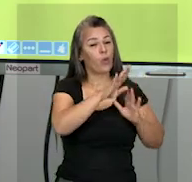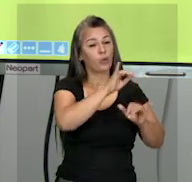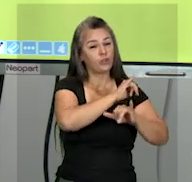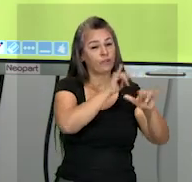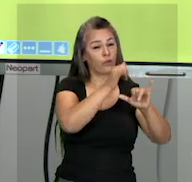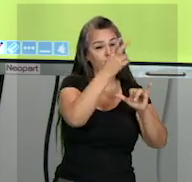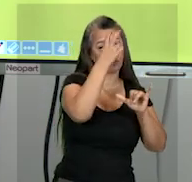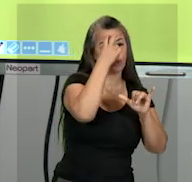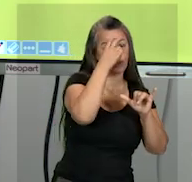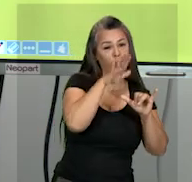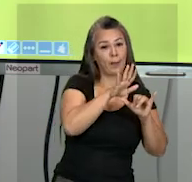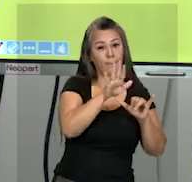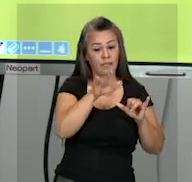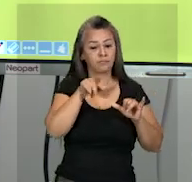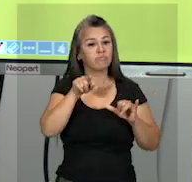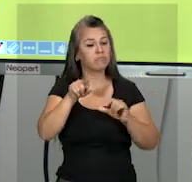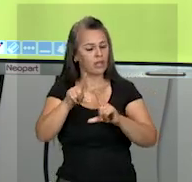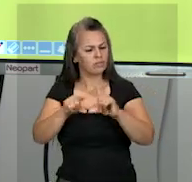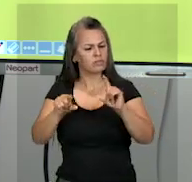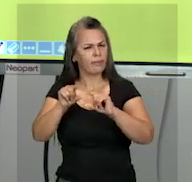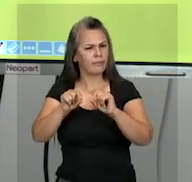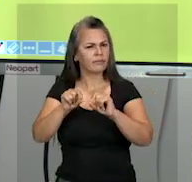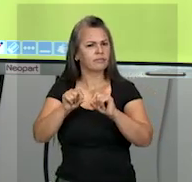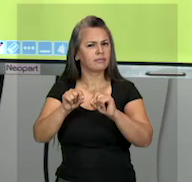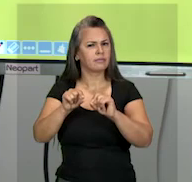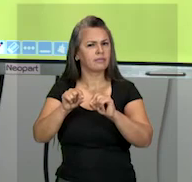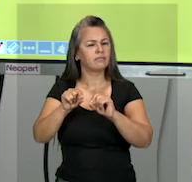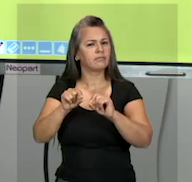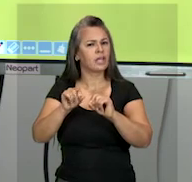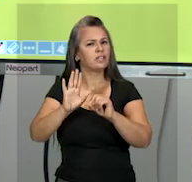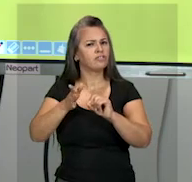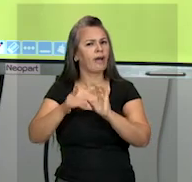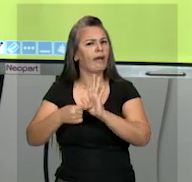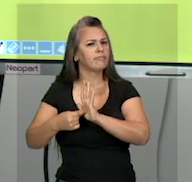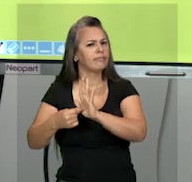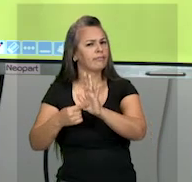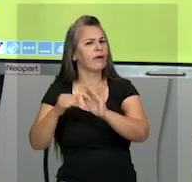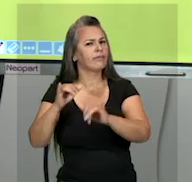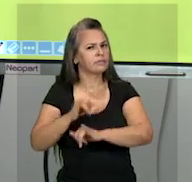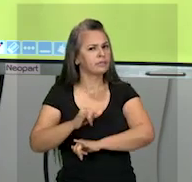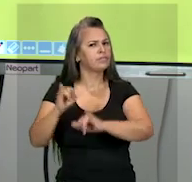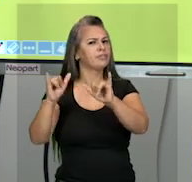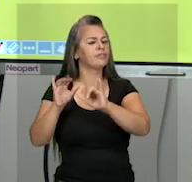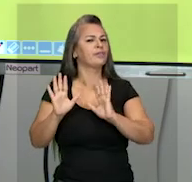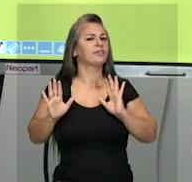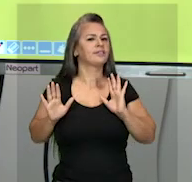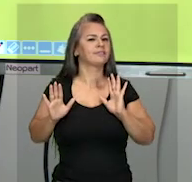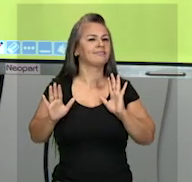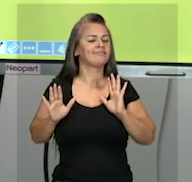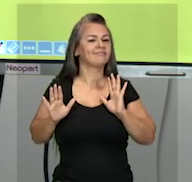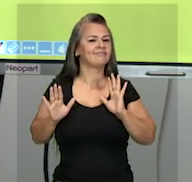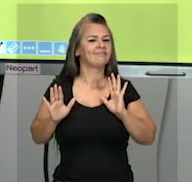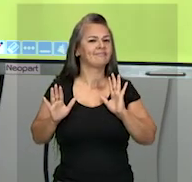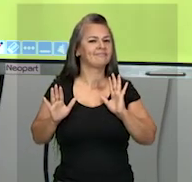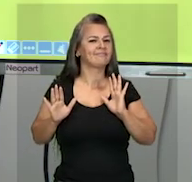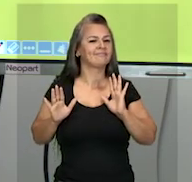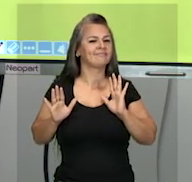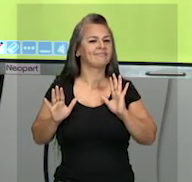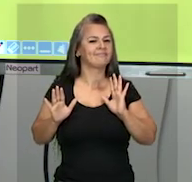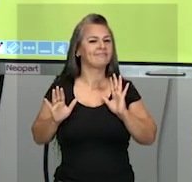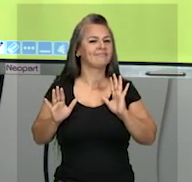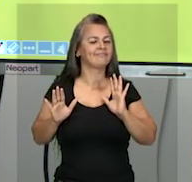festivais, principalmente quem consome muito a cultura japonesa pelos animes, né, os otakus, você fica sabendo alguma coisa relativa ao